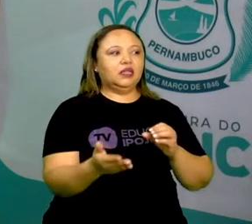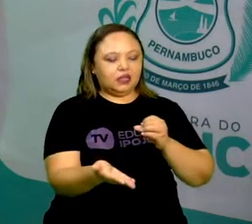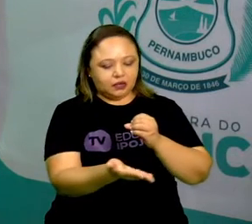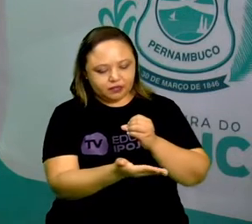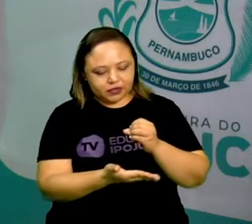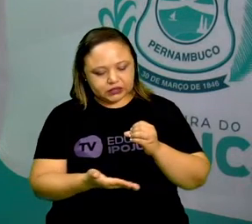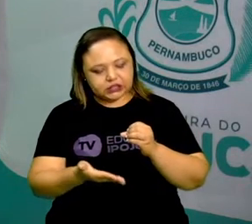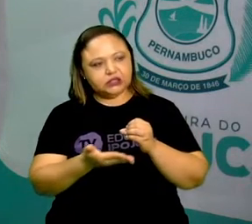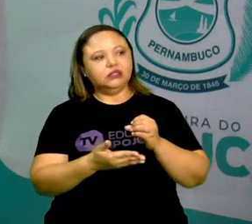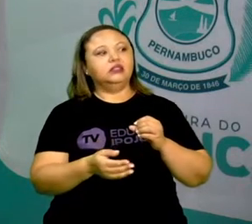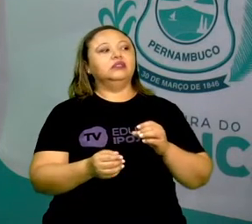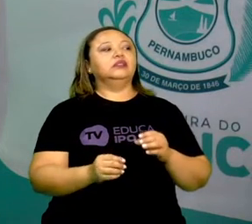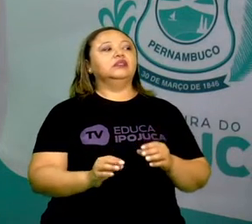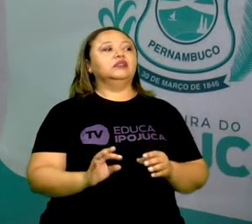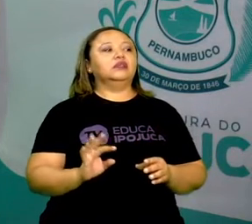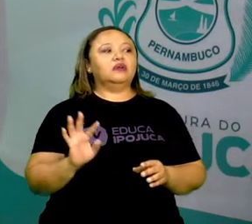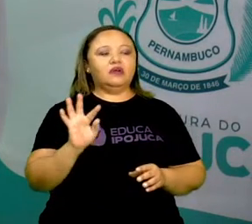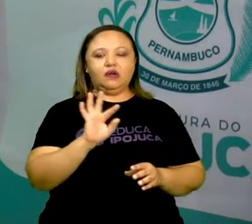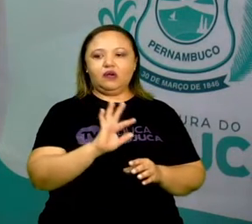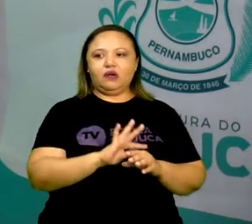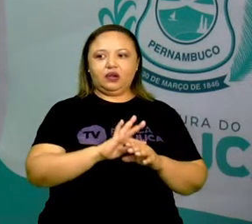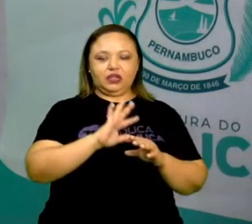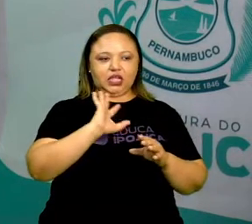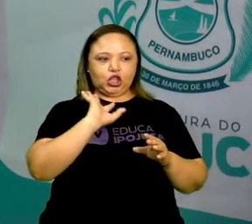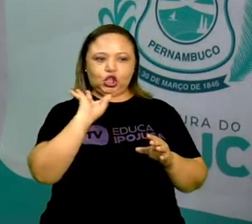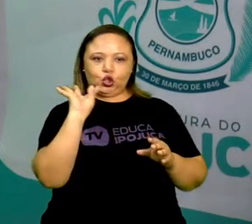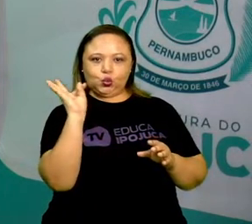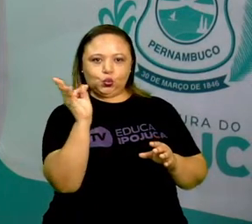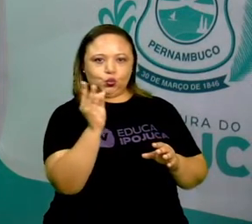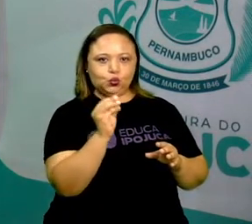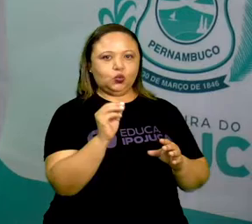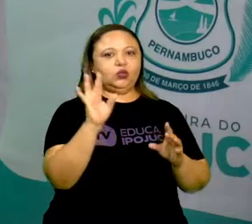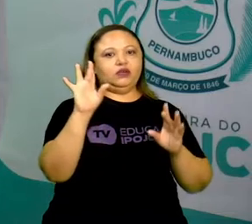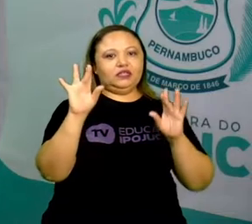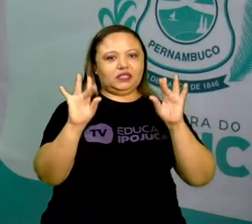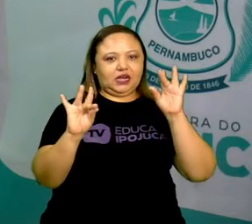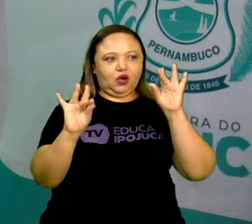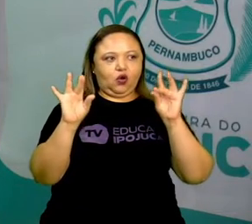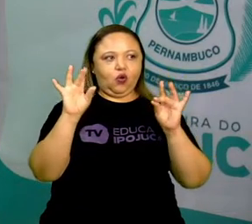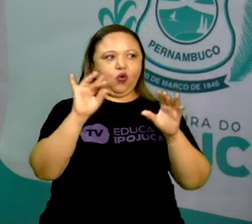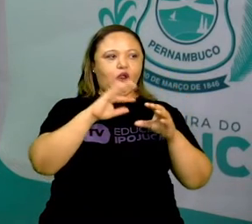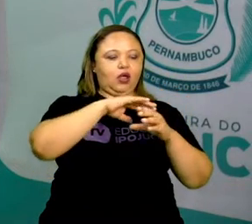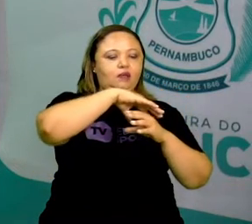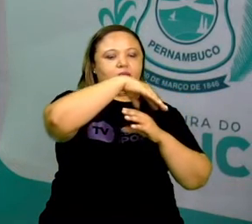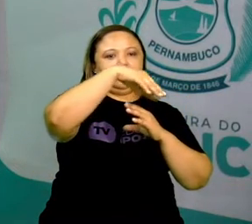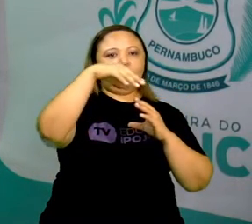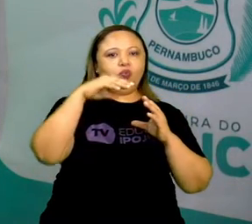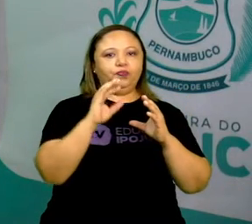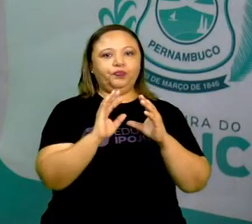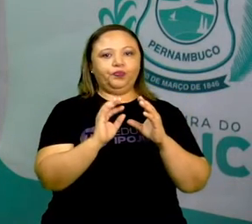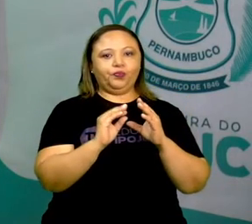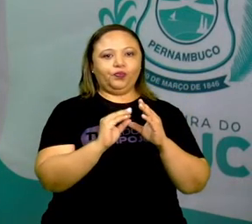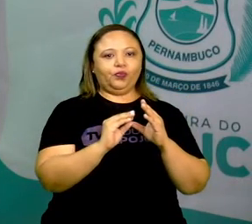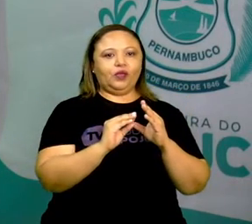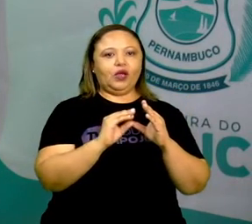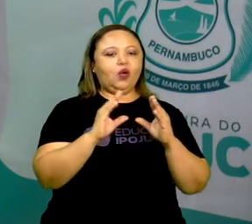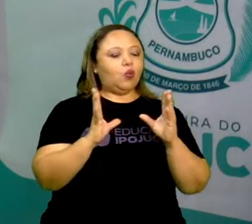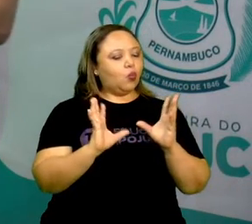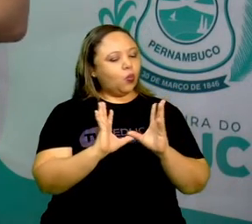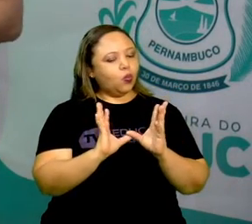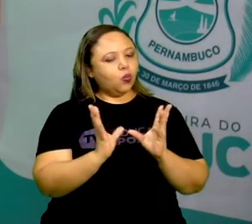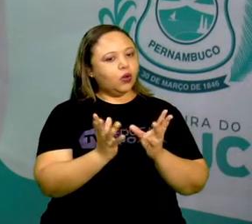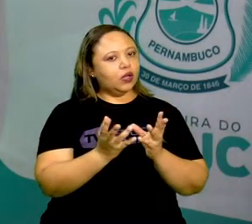base e tem toda essa parte aqui que vai fazer a colagem para formar justamente o